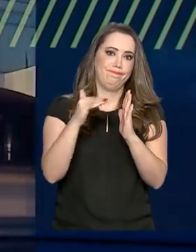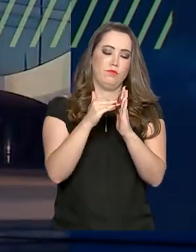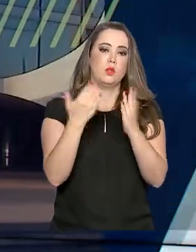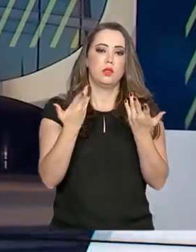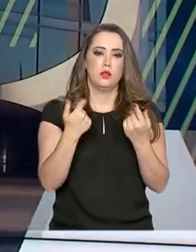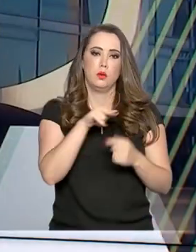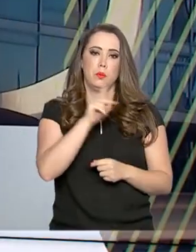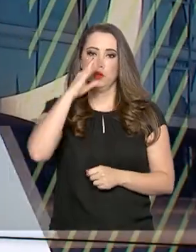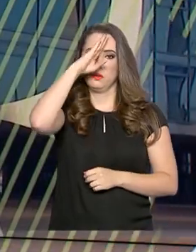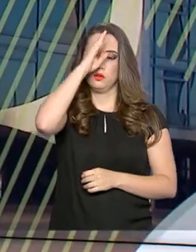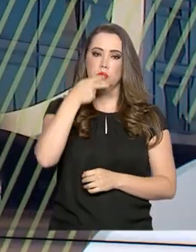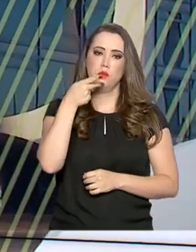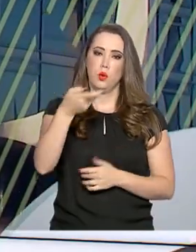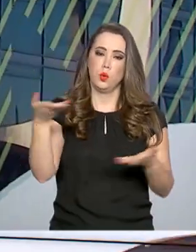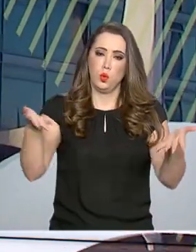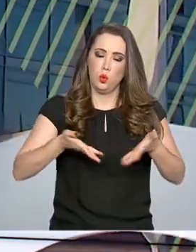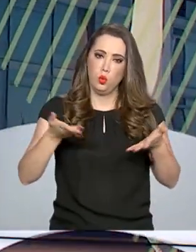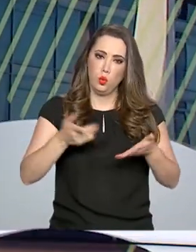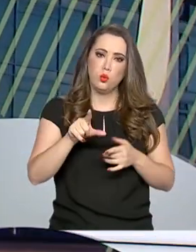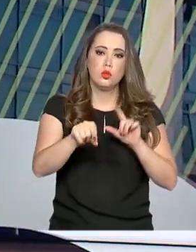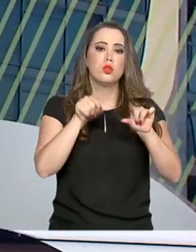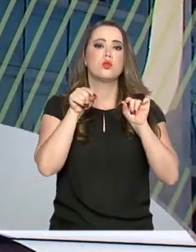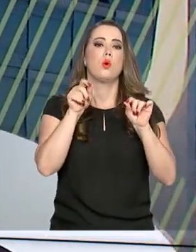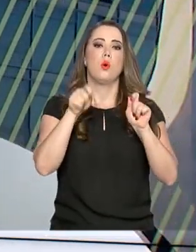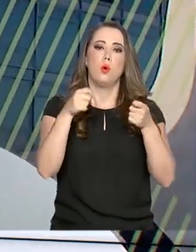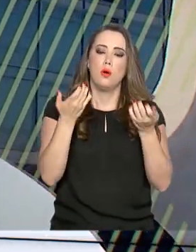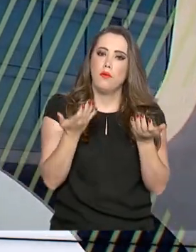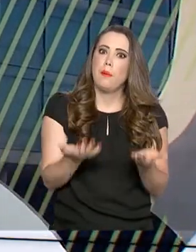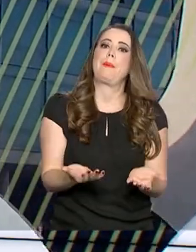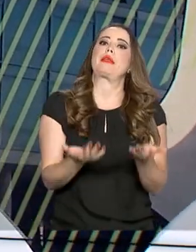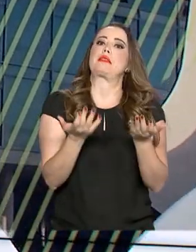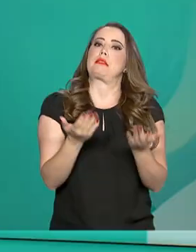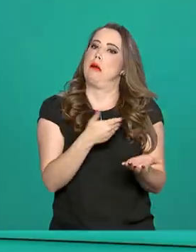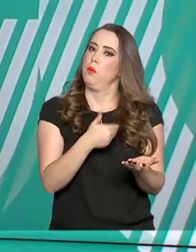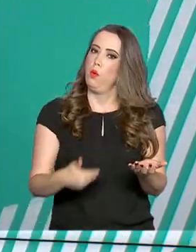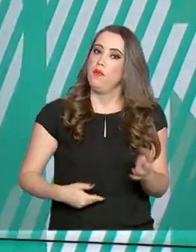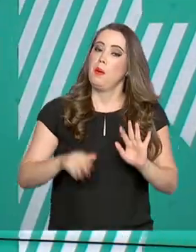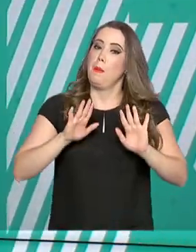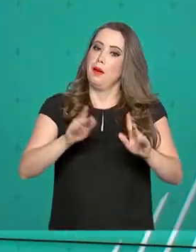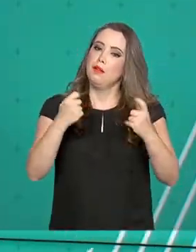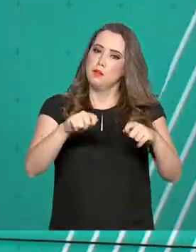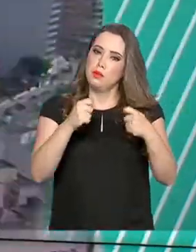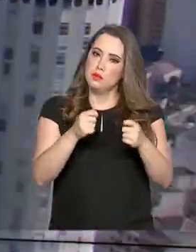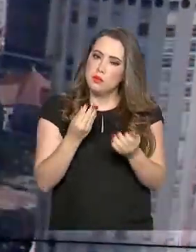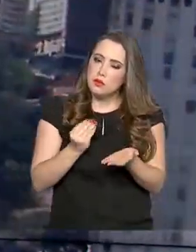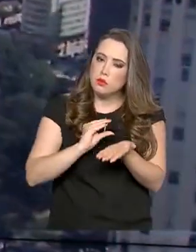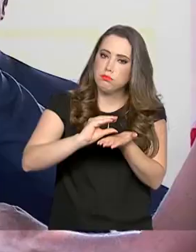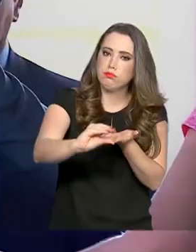Bolsonaro disse hoje que essa decisão vai pesar no caixa, mas é preciso recompor.